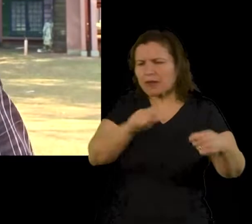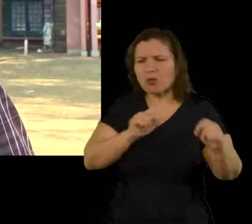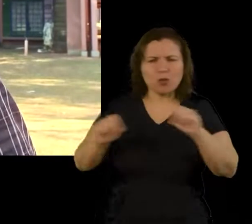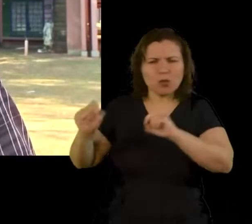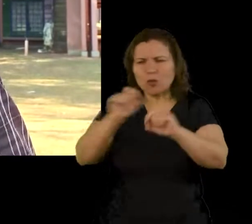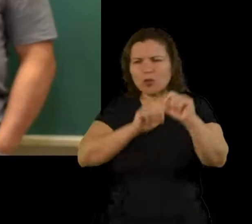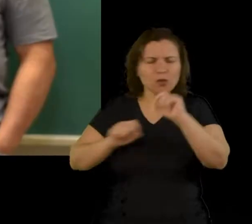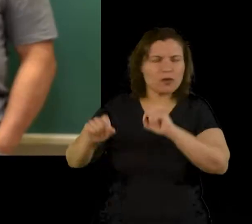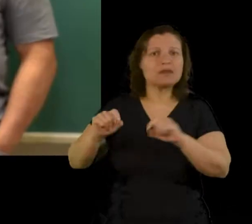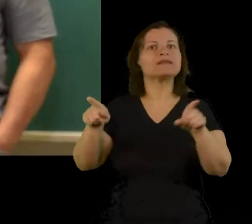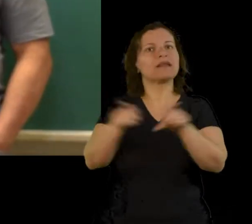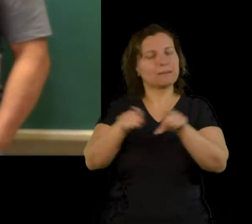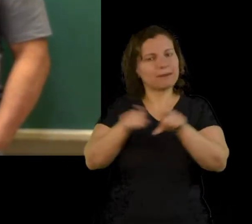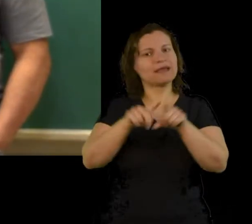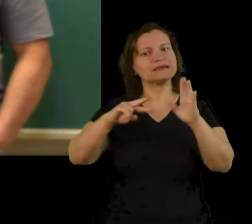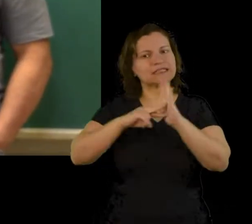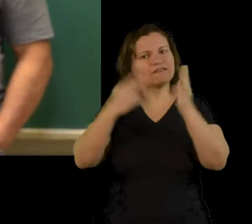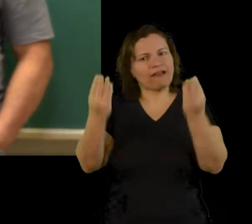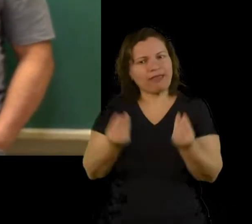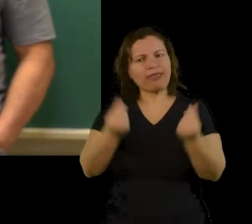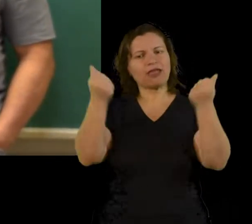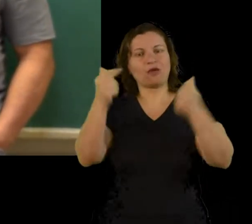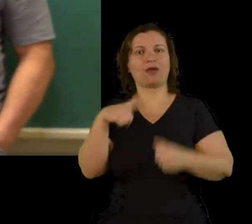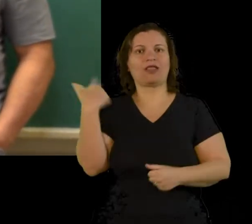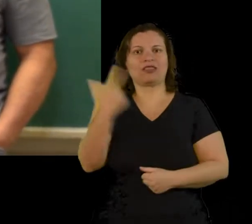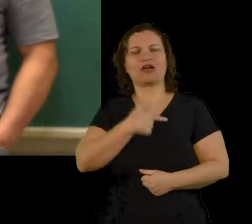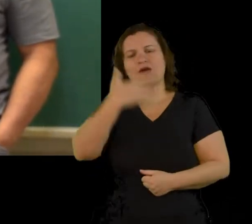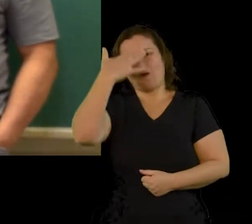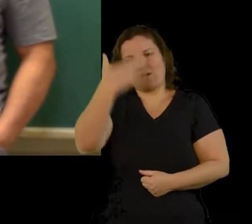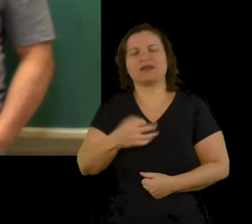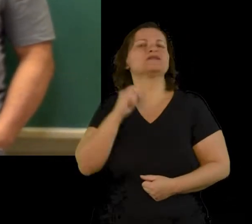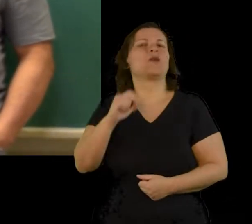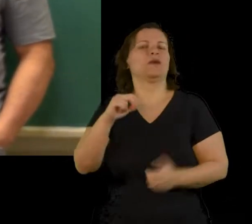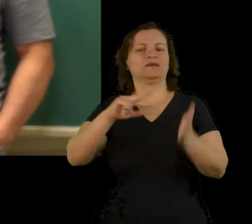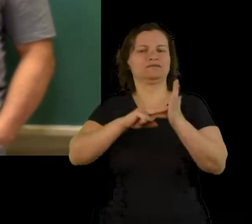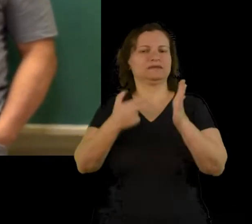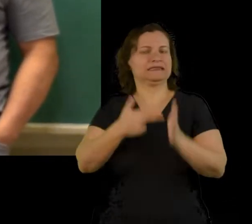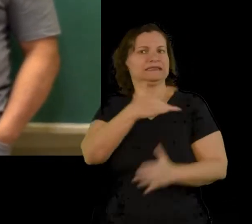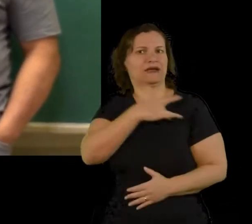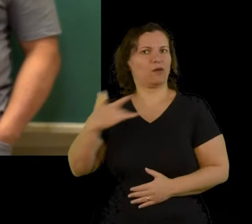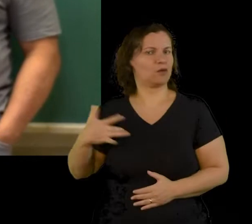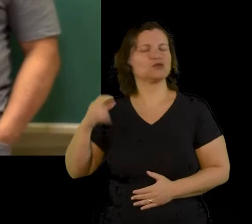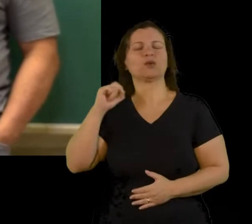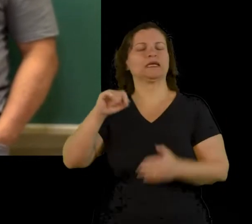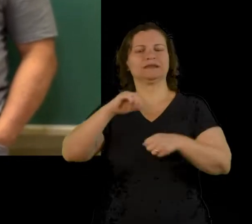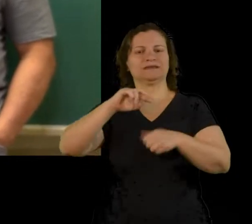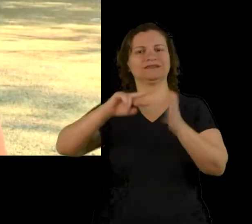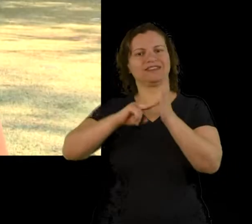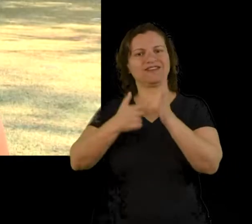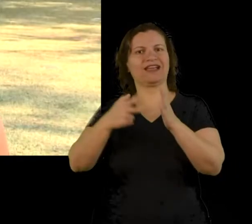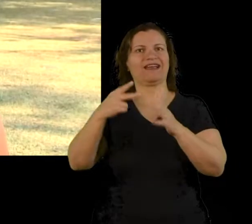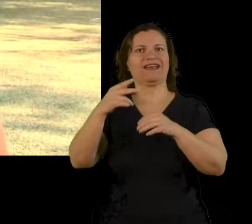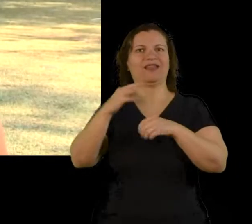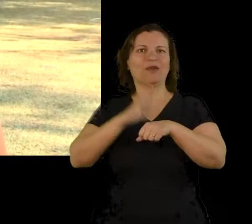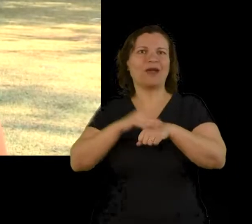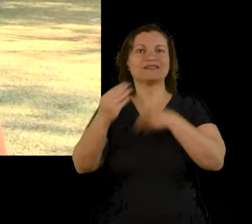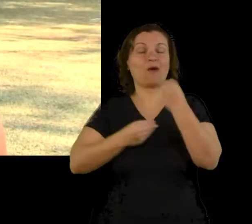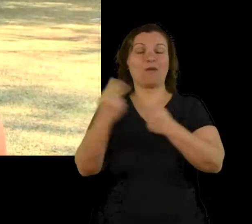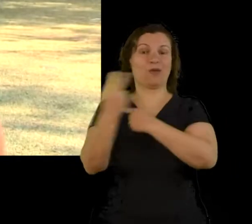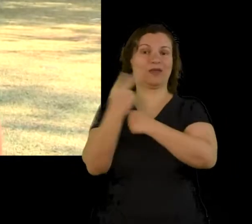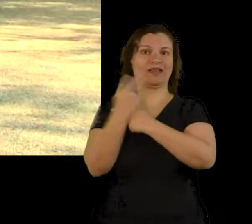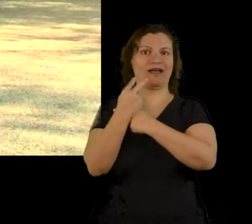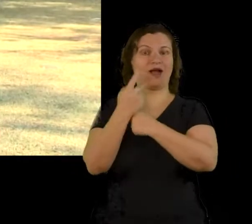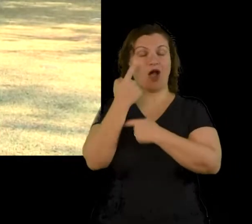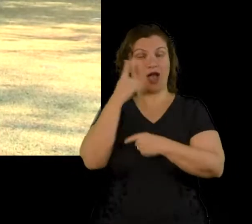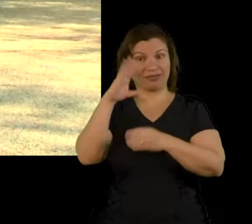deles é também enriquecer a nossa compreensão do que é saúde, do que é doença e como se cuida. Então,